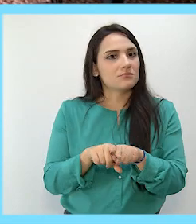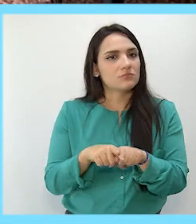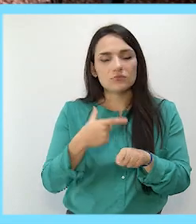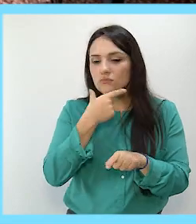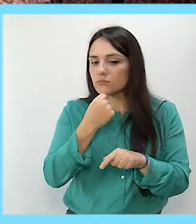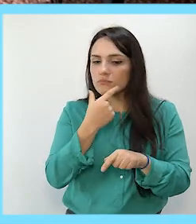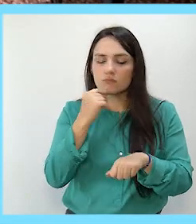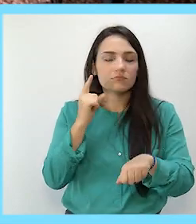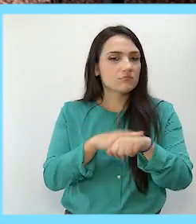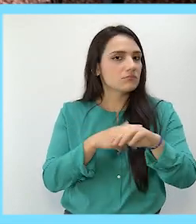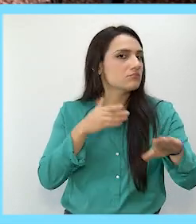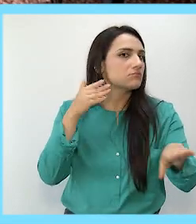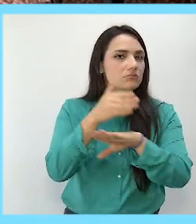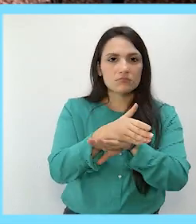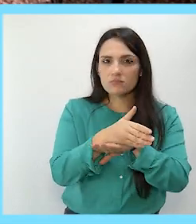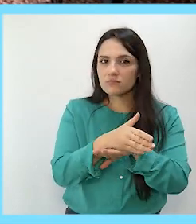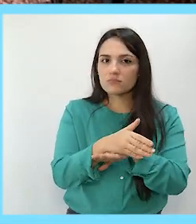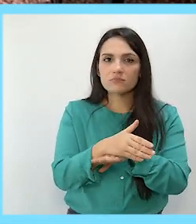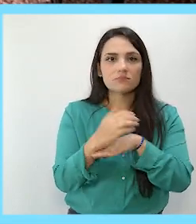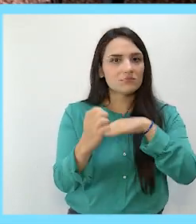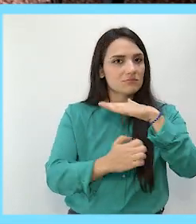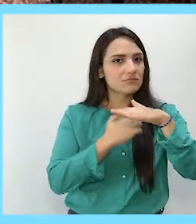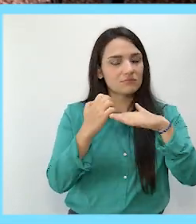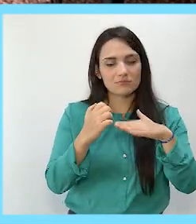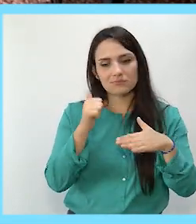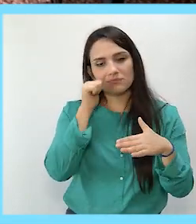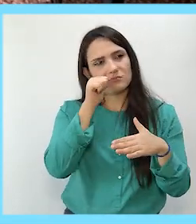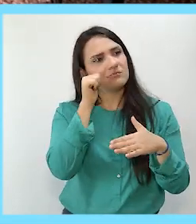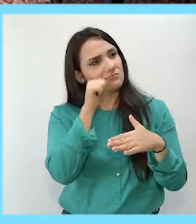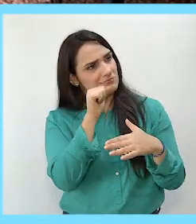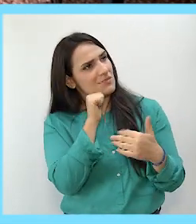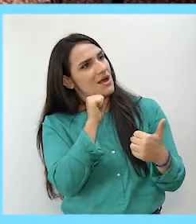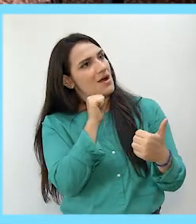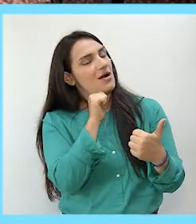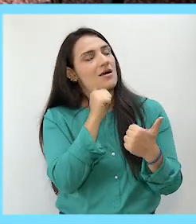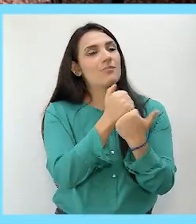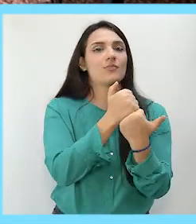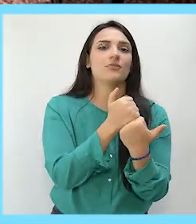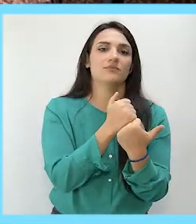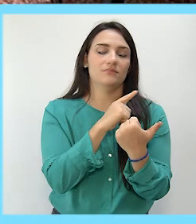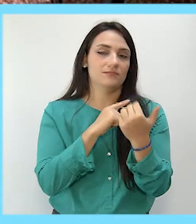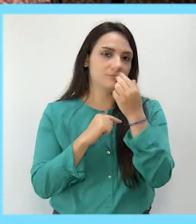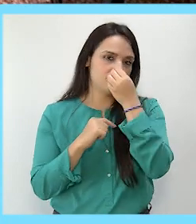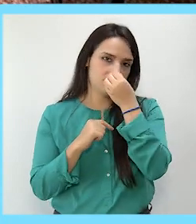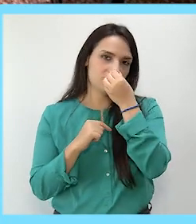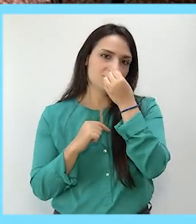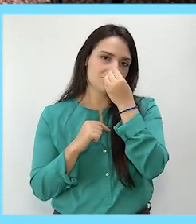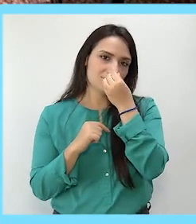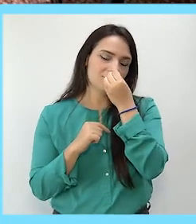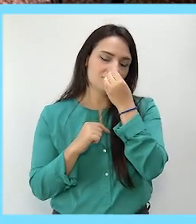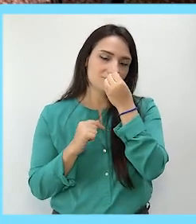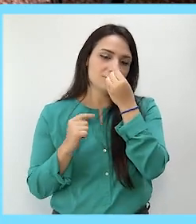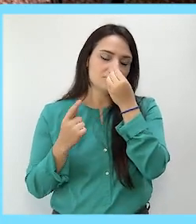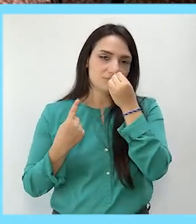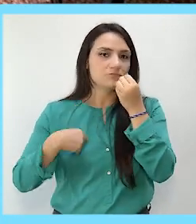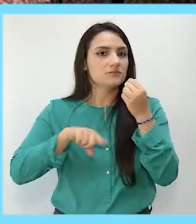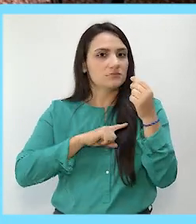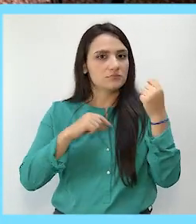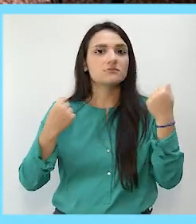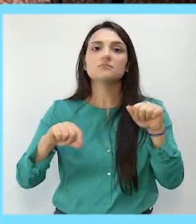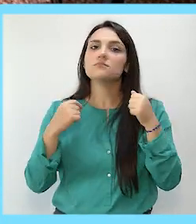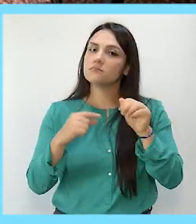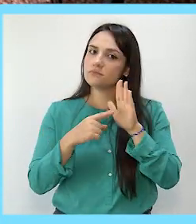gestão já conta, né, meio que naturalmente. É que o homem conta naturalmente com todo esse suporte. E nós, mulheres,